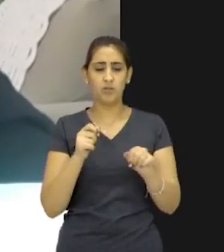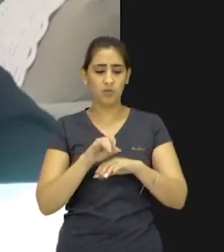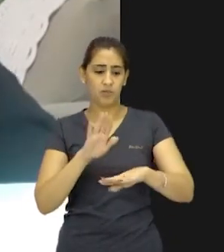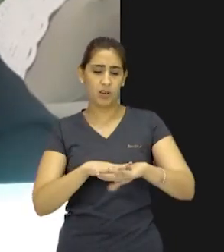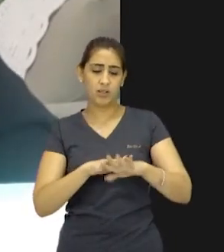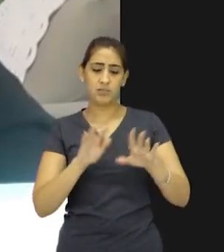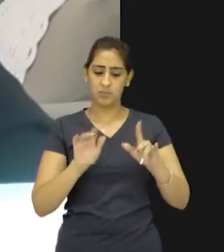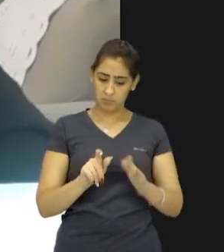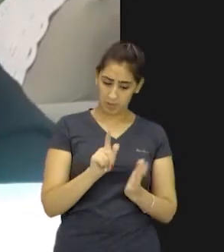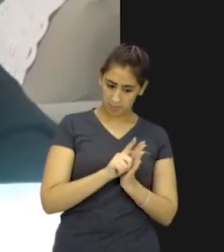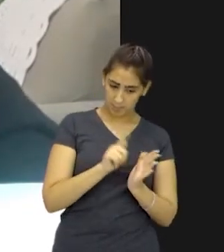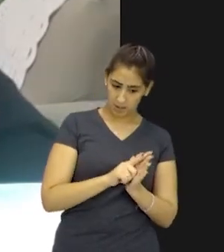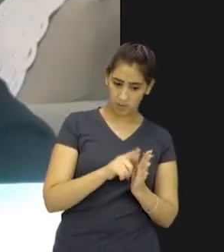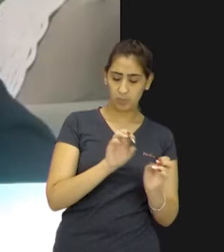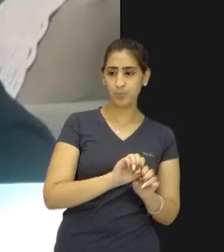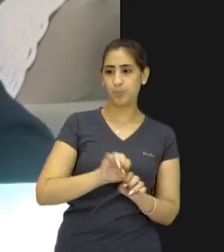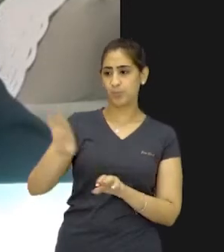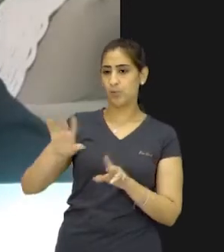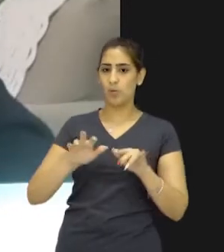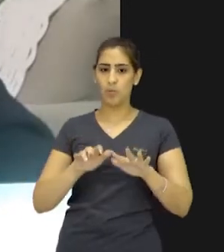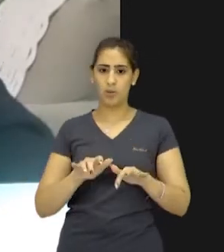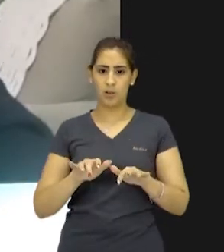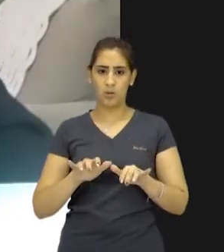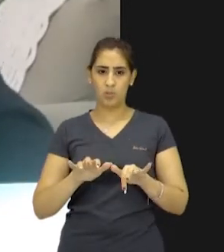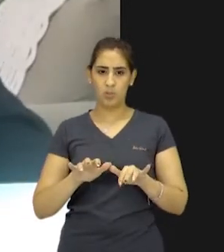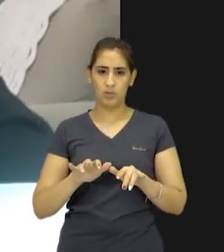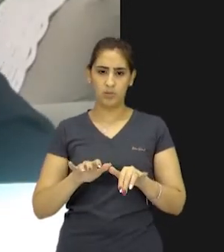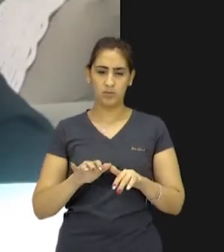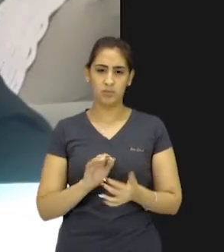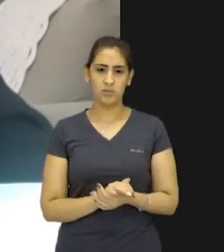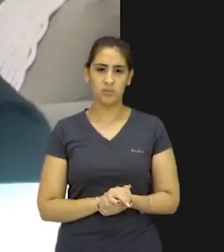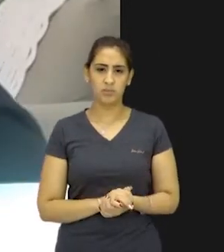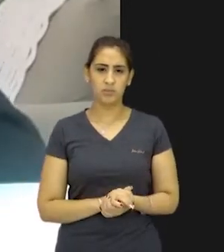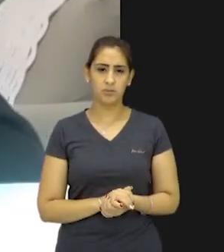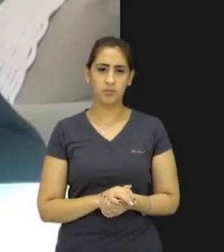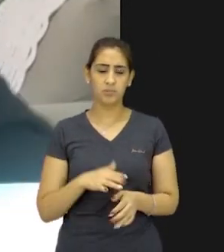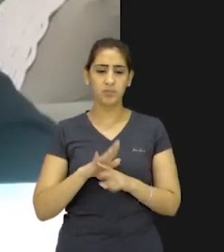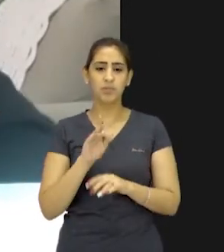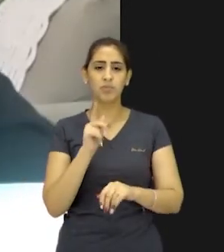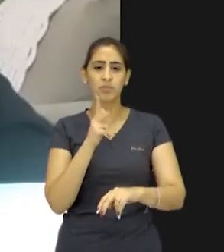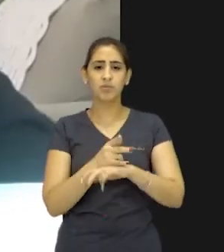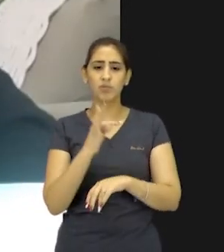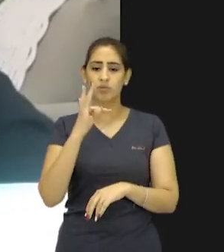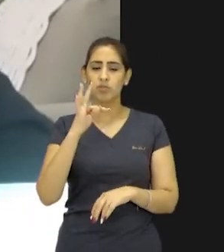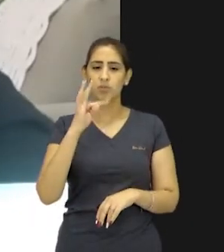para o computador e trabalho lá no CorelDRAW, depois o Photoshop.